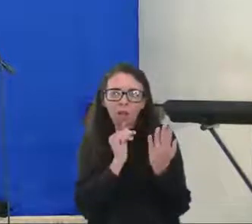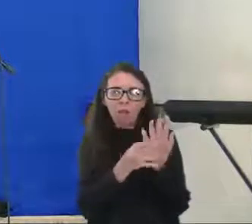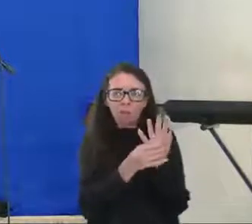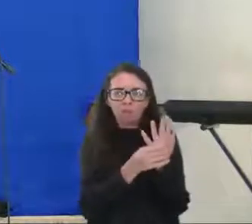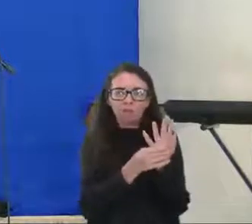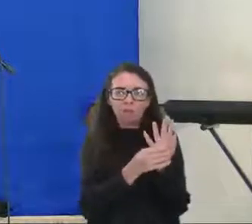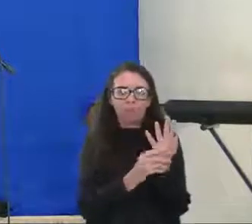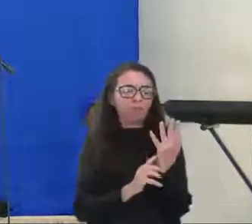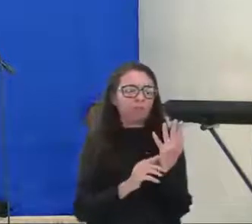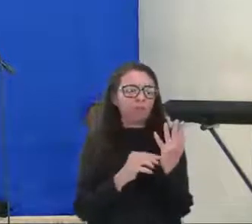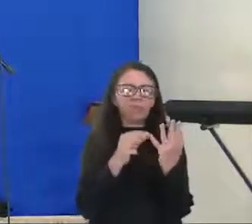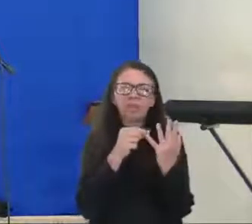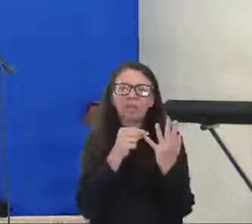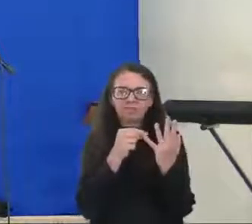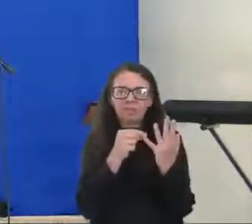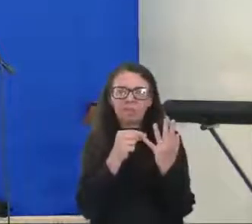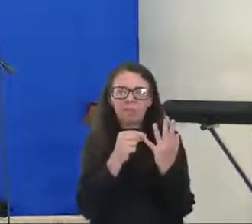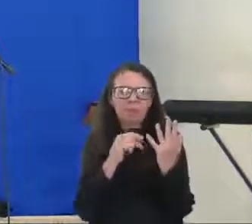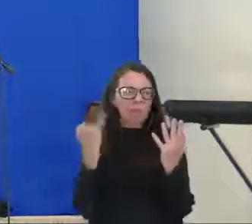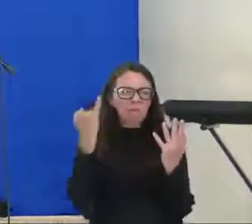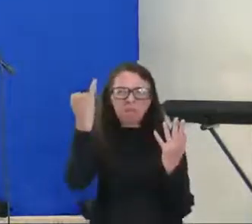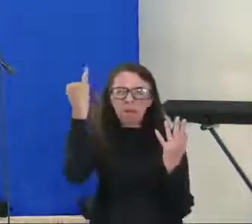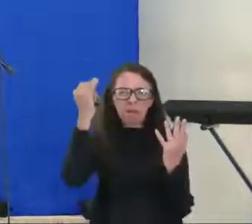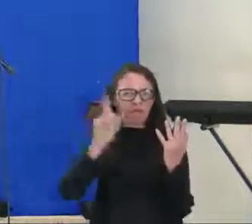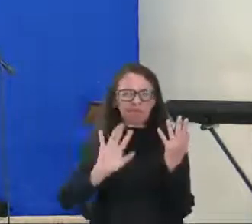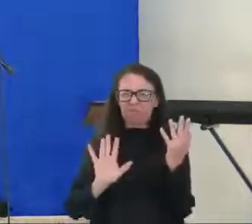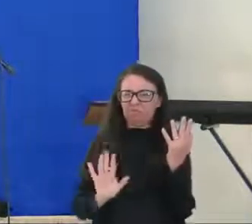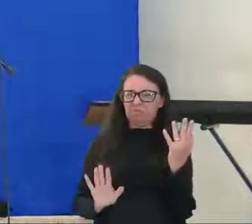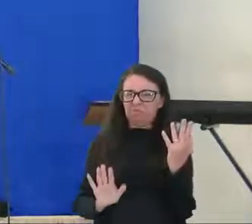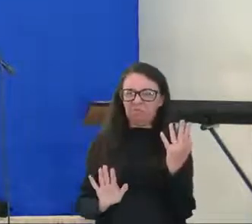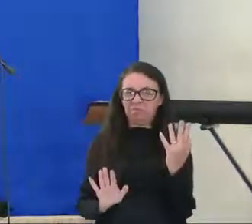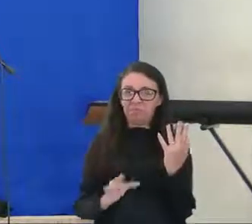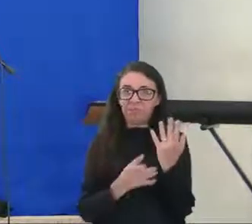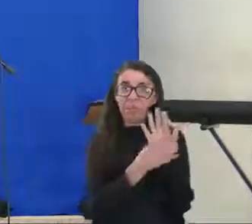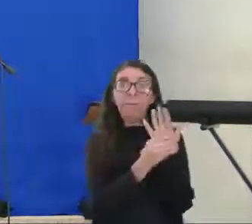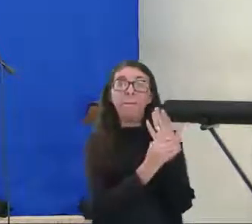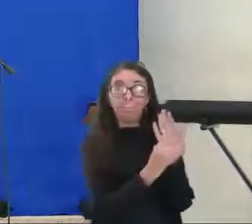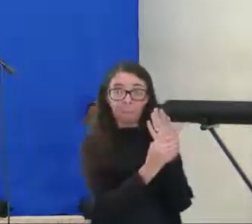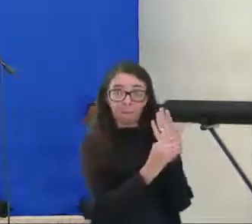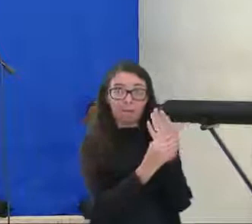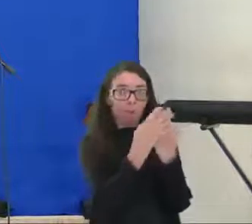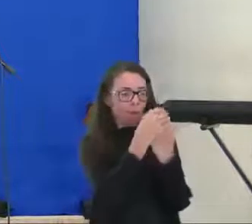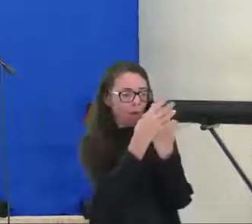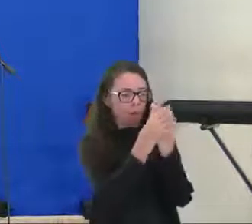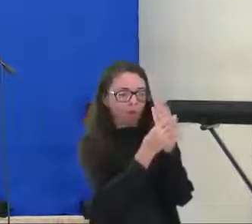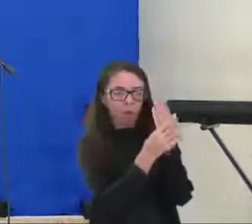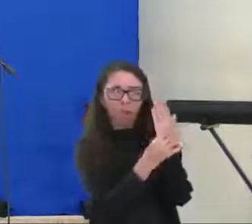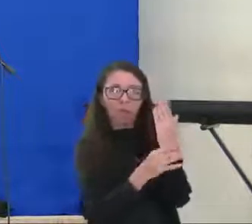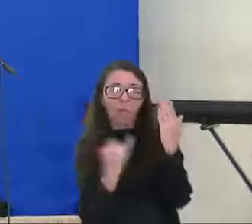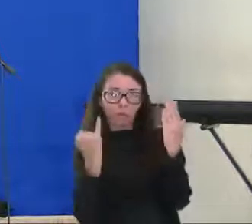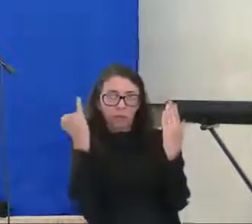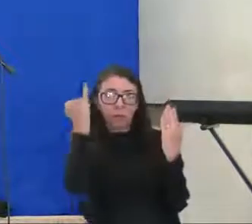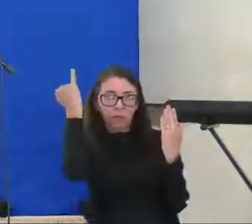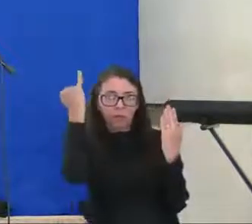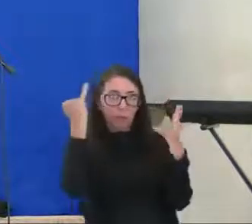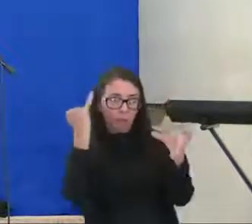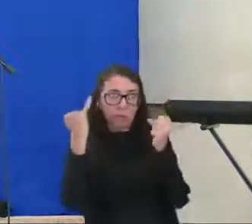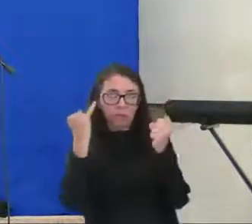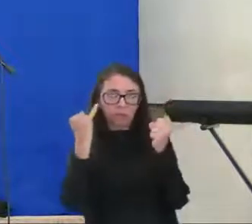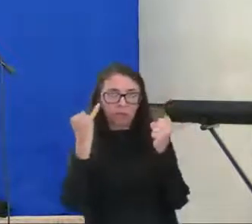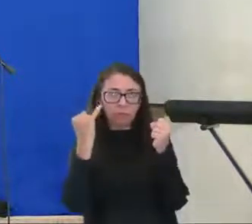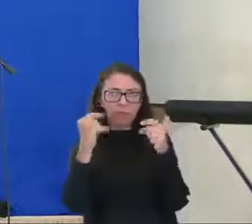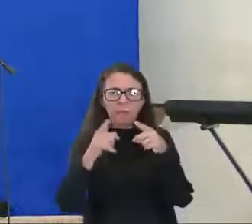Às vezes a gente dá importância, mas isso é uma coisa da carne. Você está priorizando alguém. O apóstolo Paulo tinha esse problema. Alguém diz que é de Cefas,